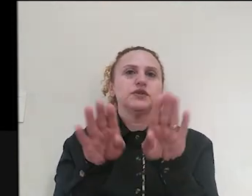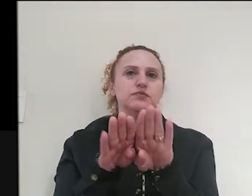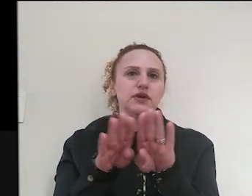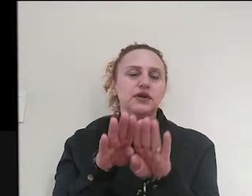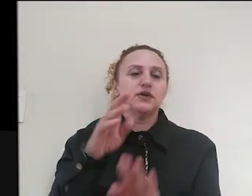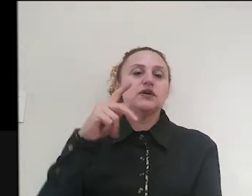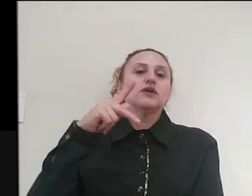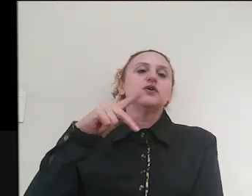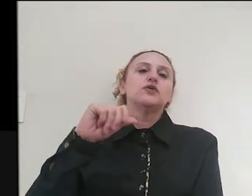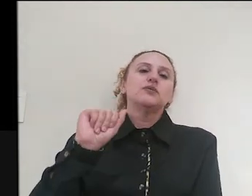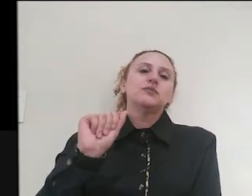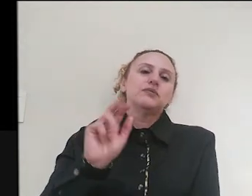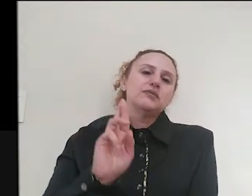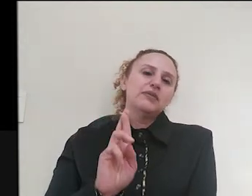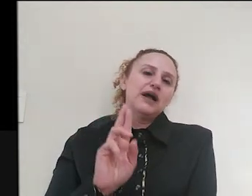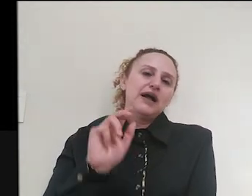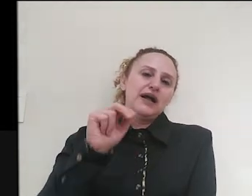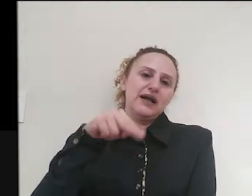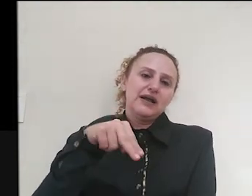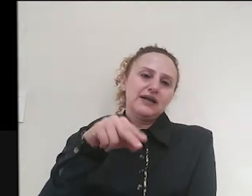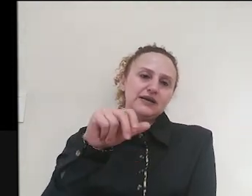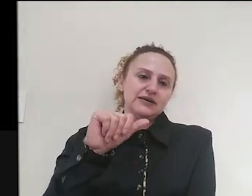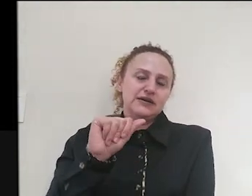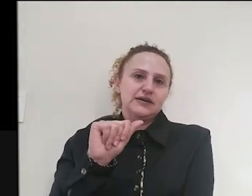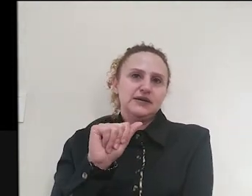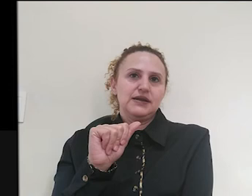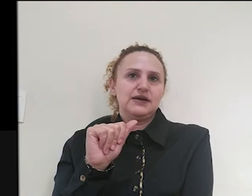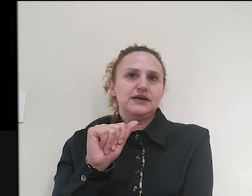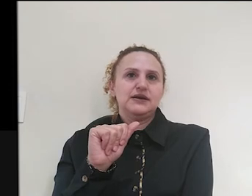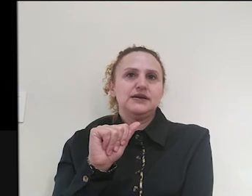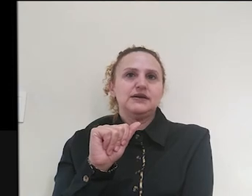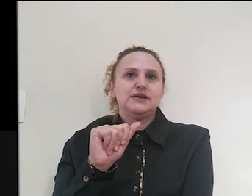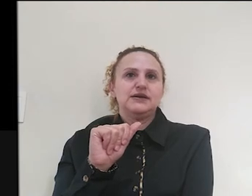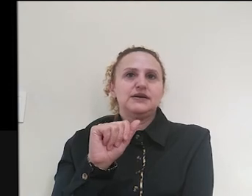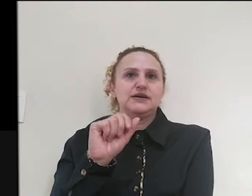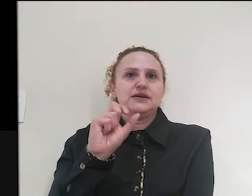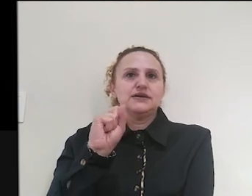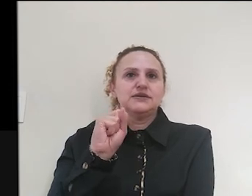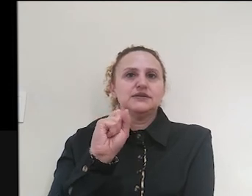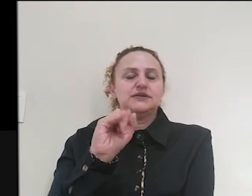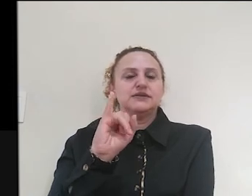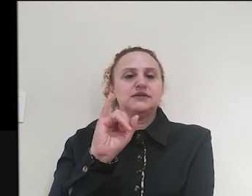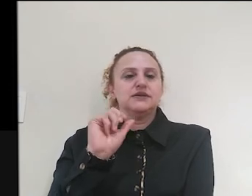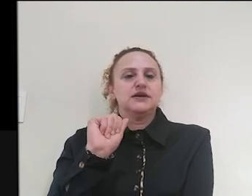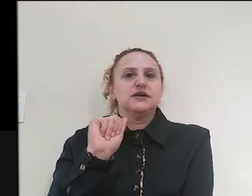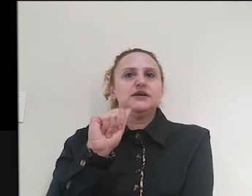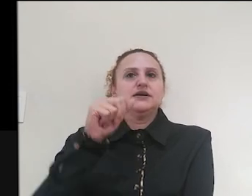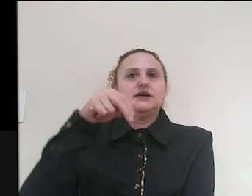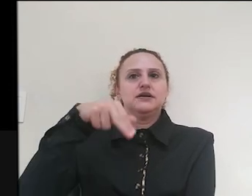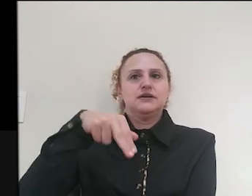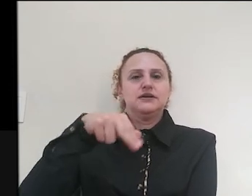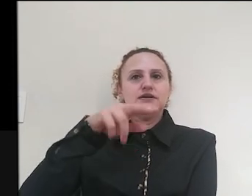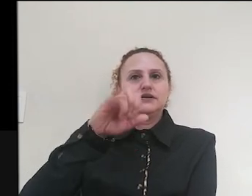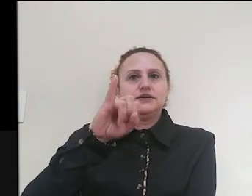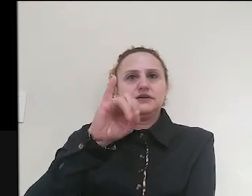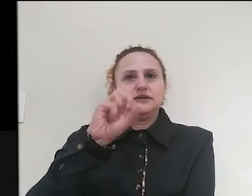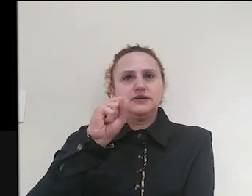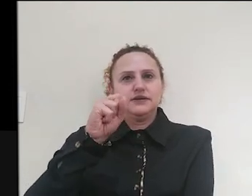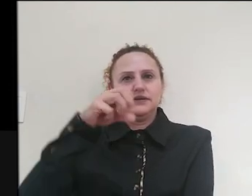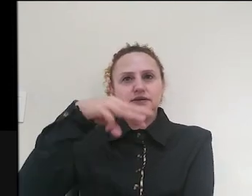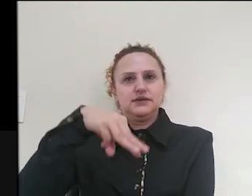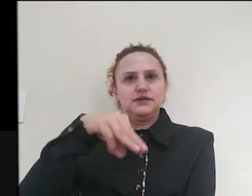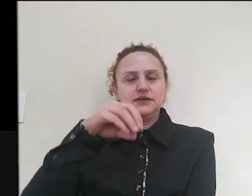poesia o parnasianismo, que é uma tentativa também de responder ao romantismo, só que de uma